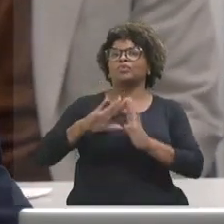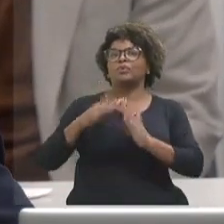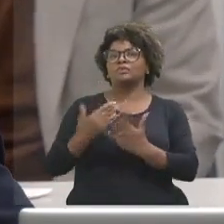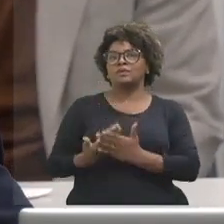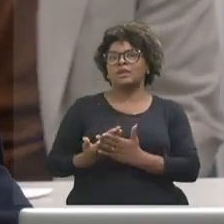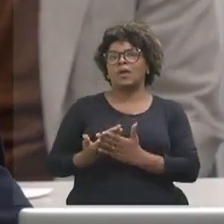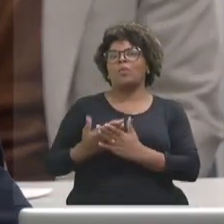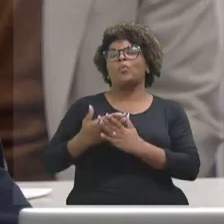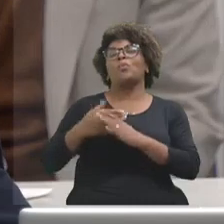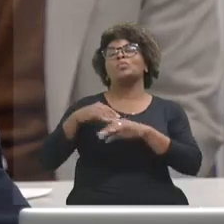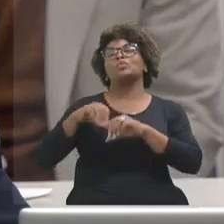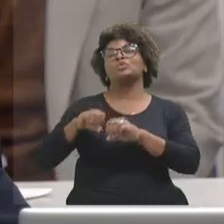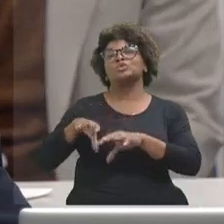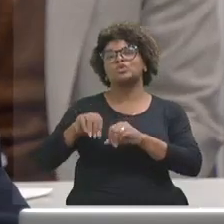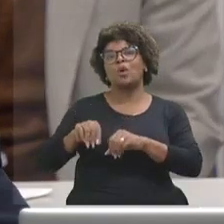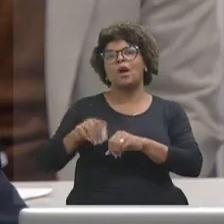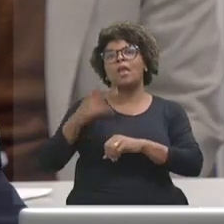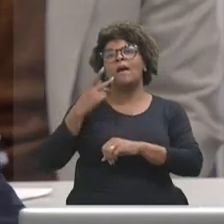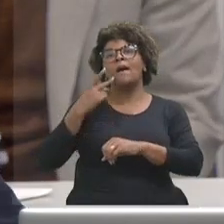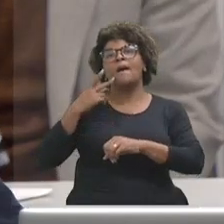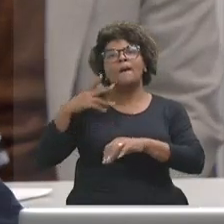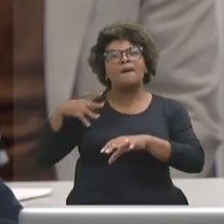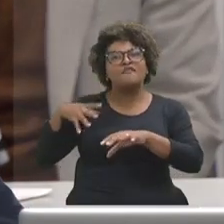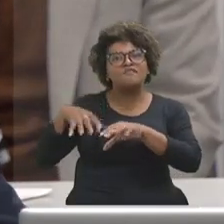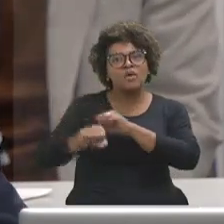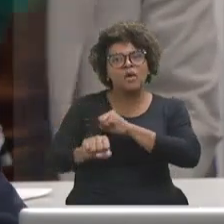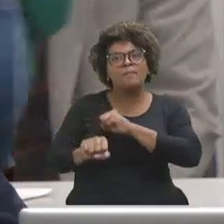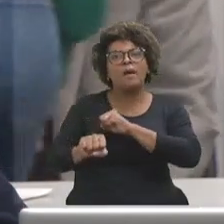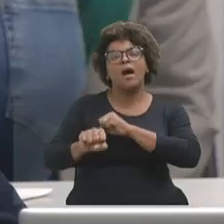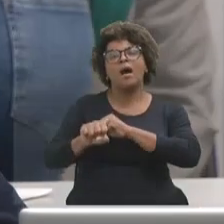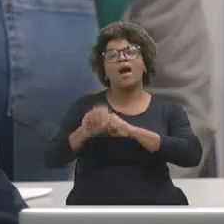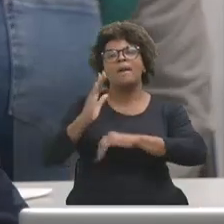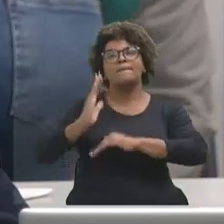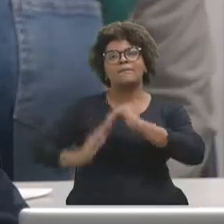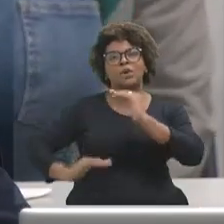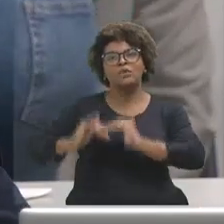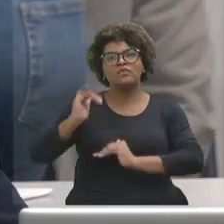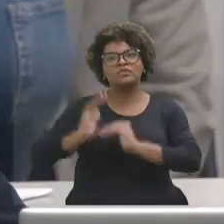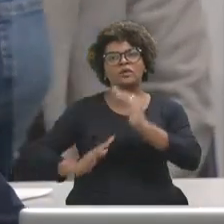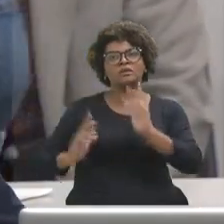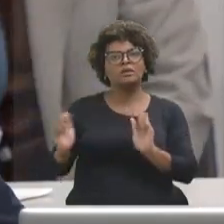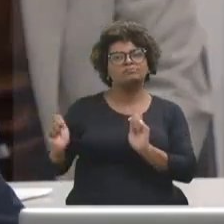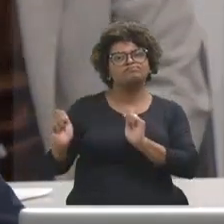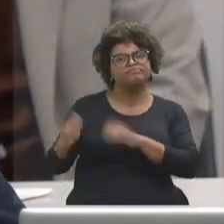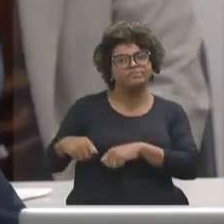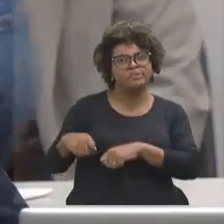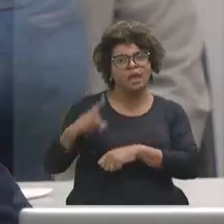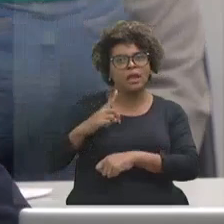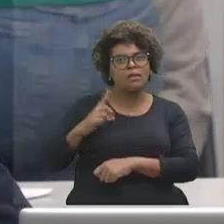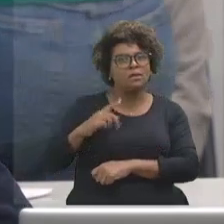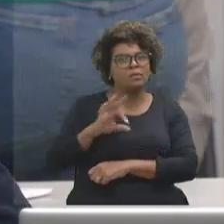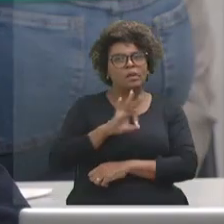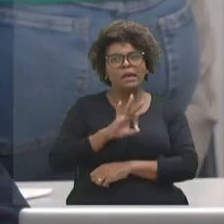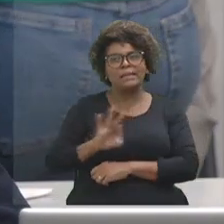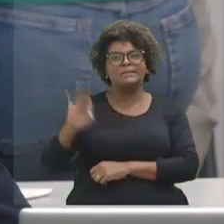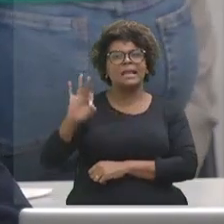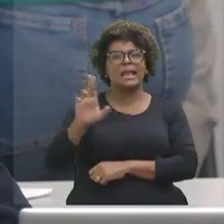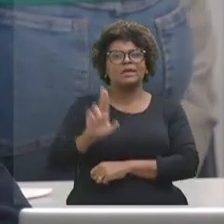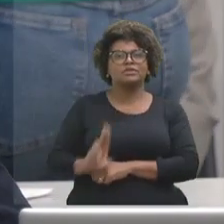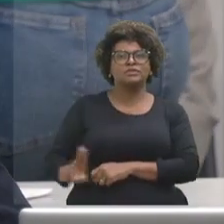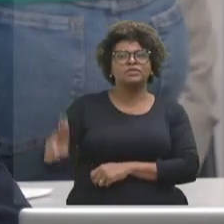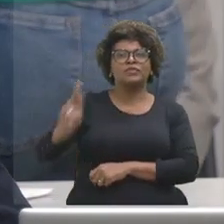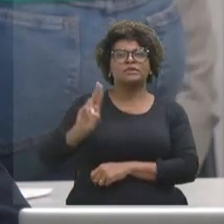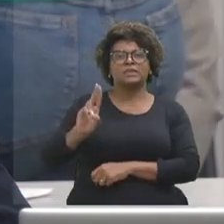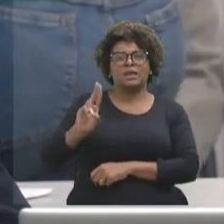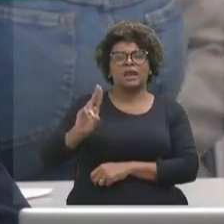a gente formar profissionais capacitados temos uma excelente Universidade que você se formou lá e a gente tem esse interesse deixo isso